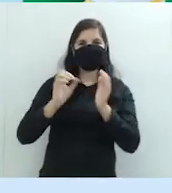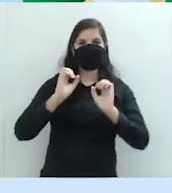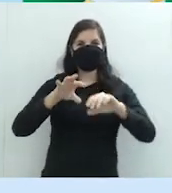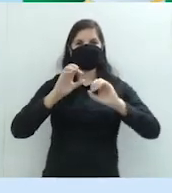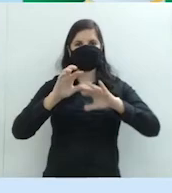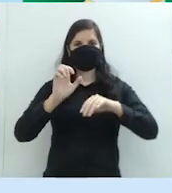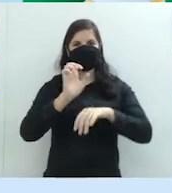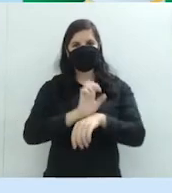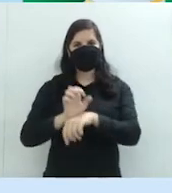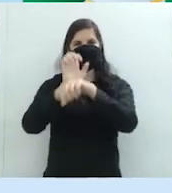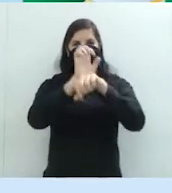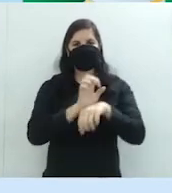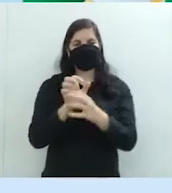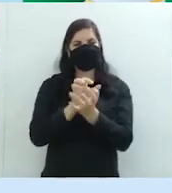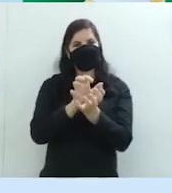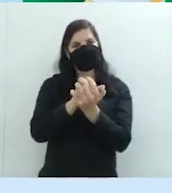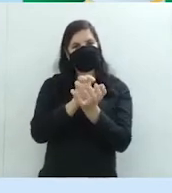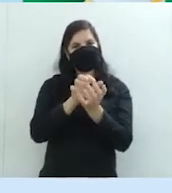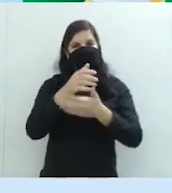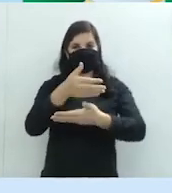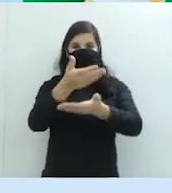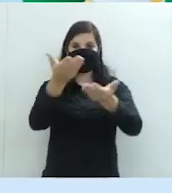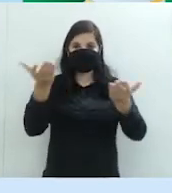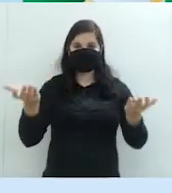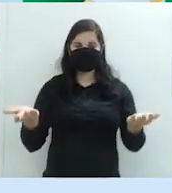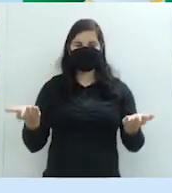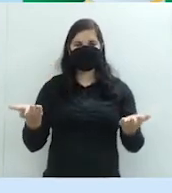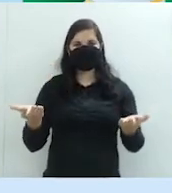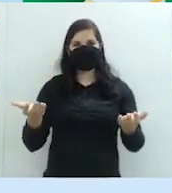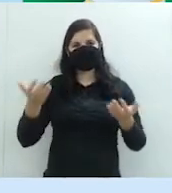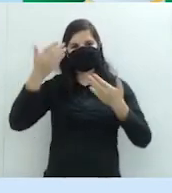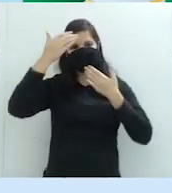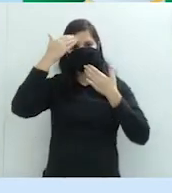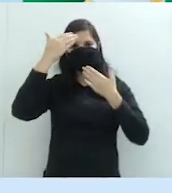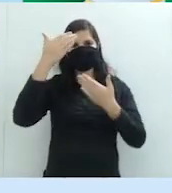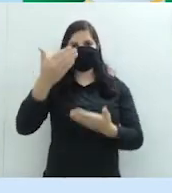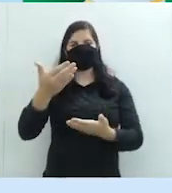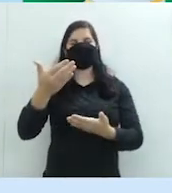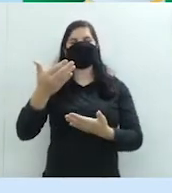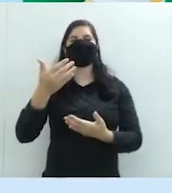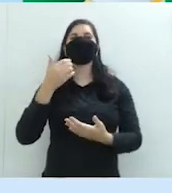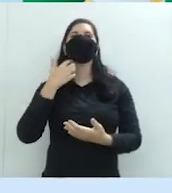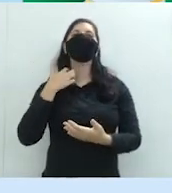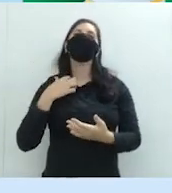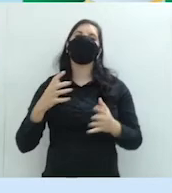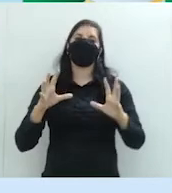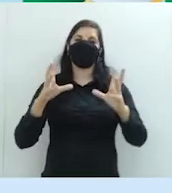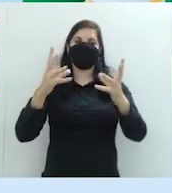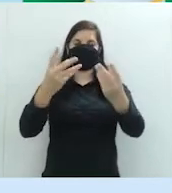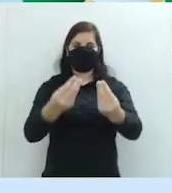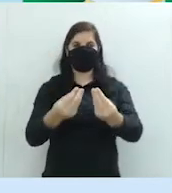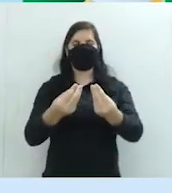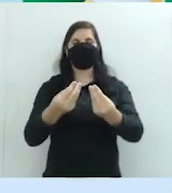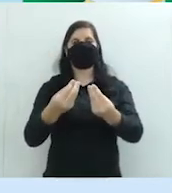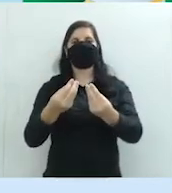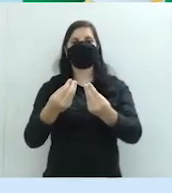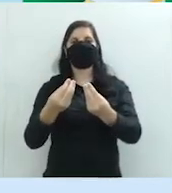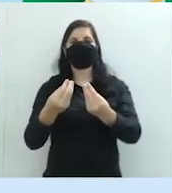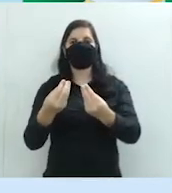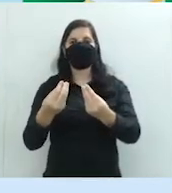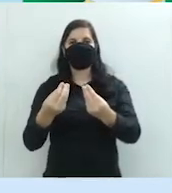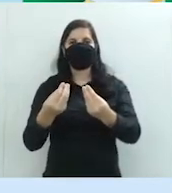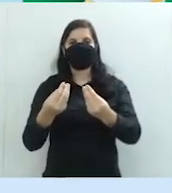de Educação do Estado de Pernambuco para você. Então agradeço, né, a todos e todas,